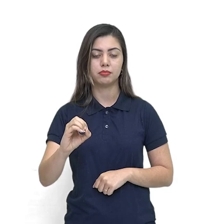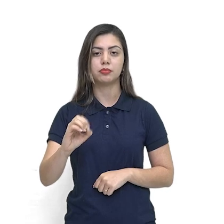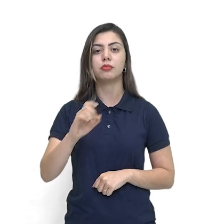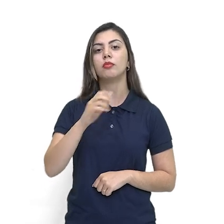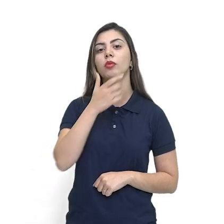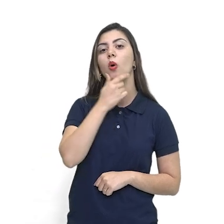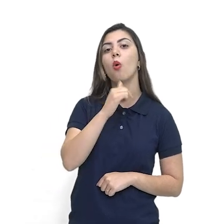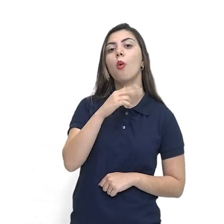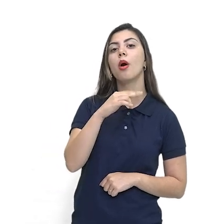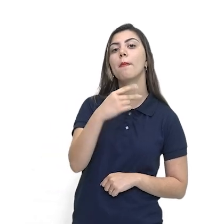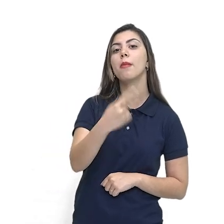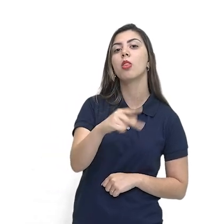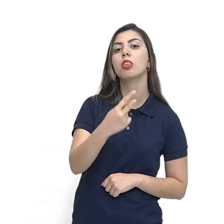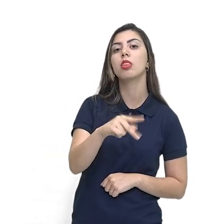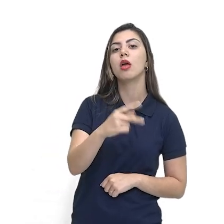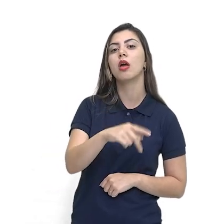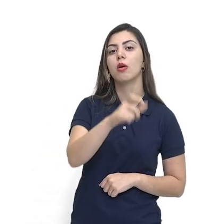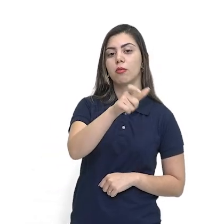seu irmão,